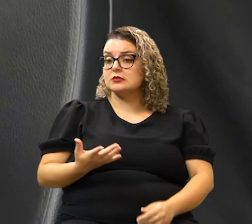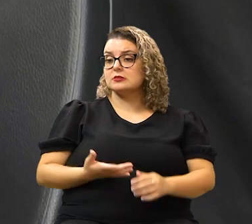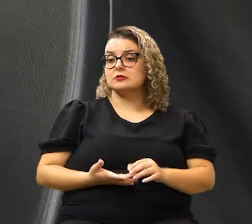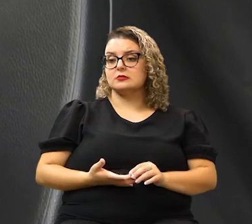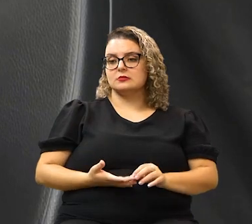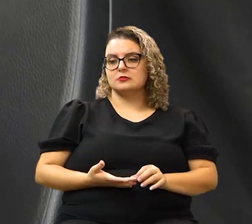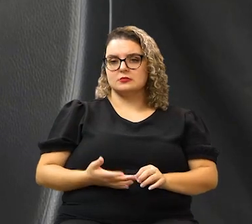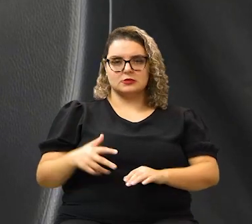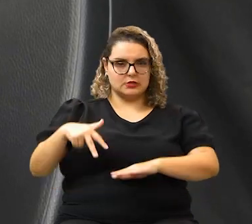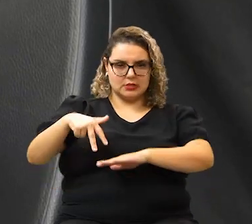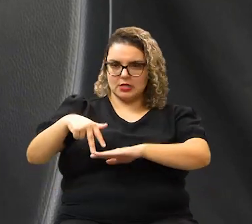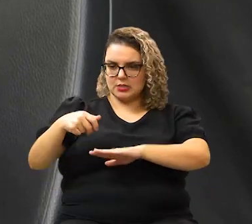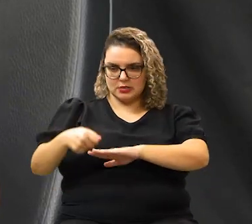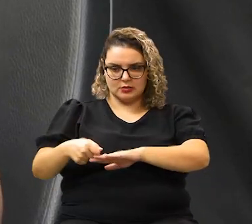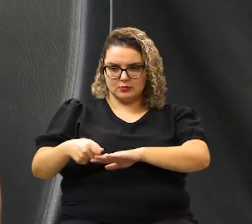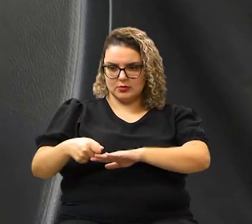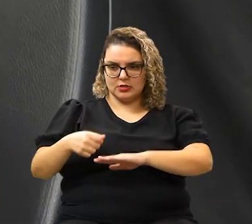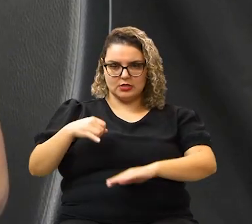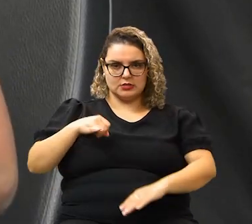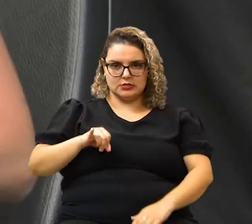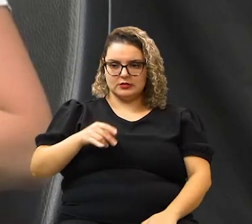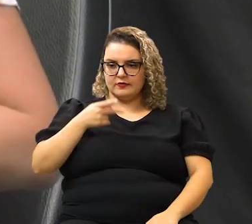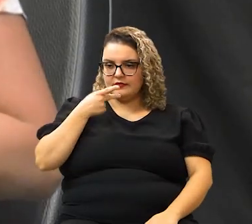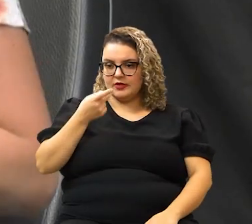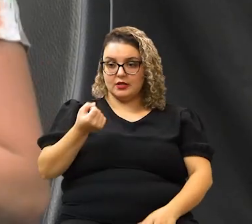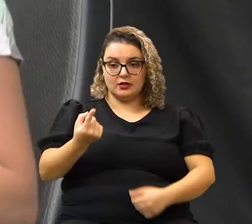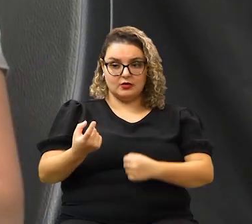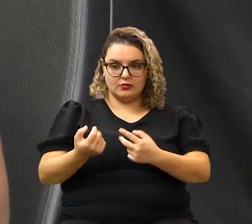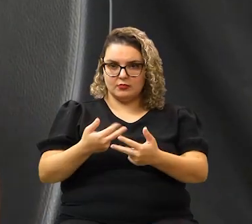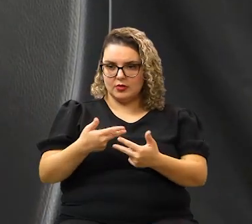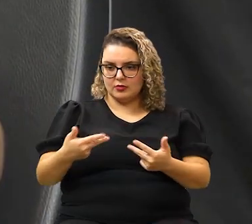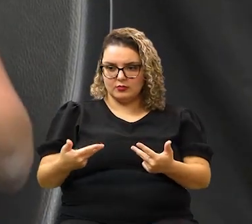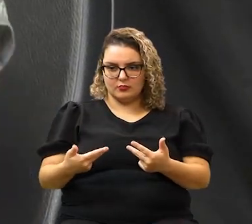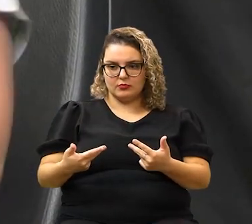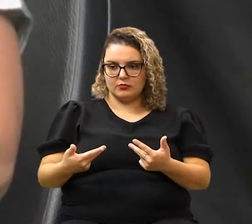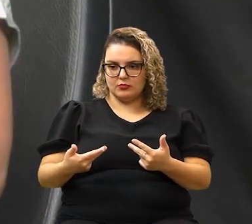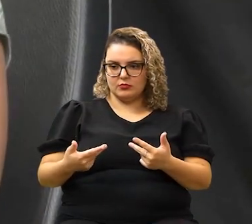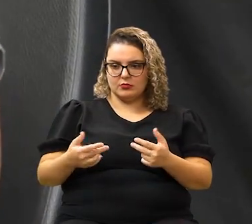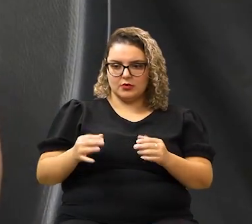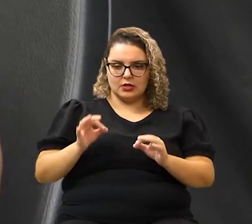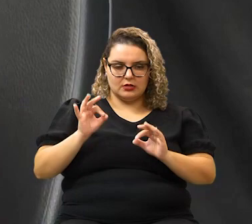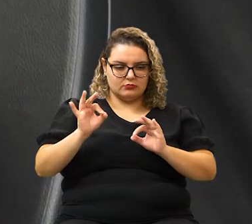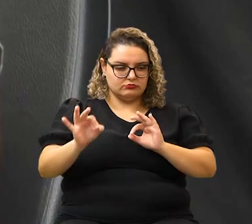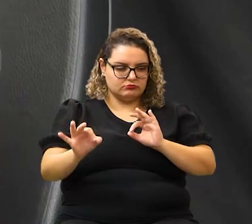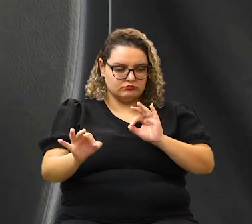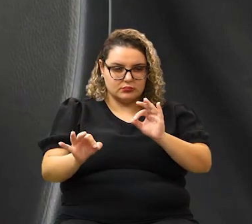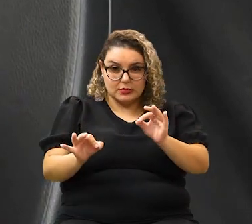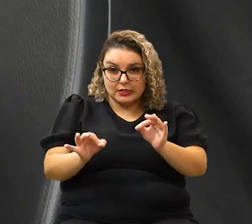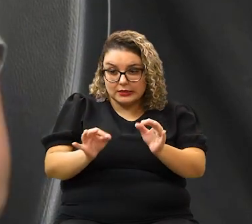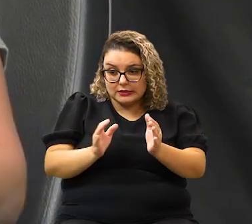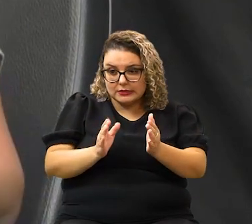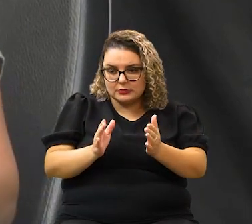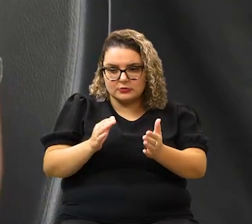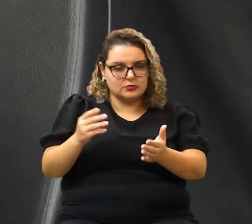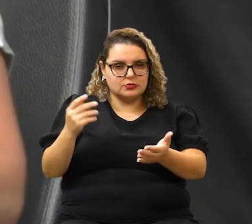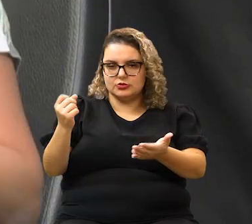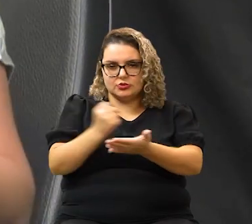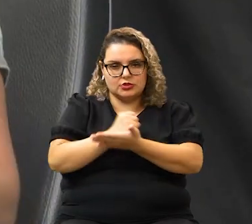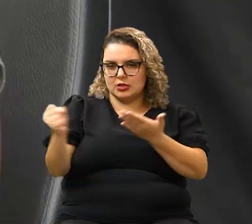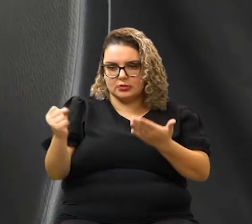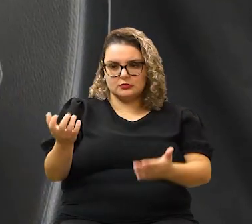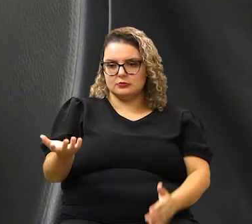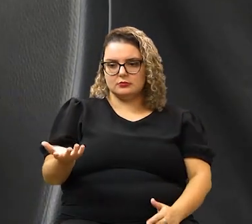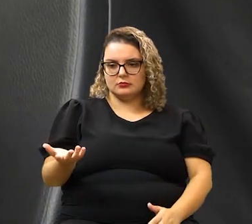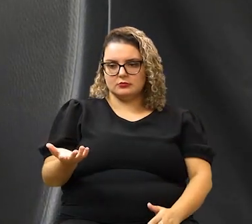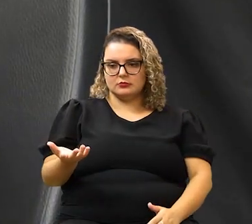você fala alguma coisa que talvez não esteja precisa, que dá alguma margem, entendi. Você levar, né?